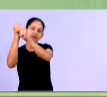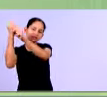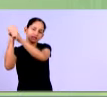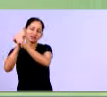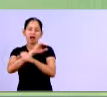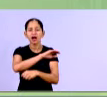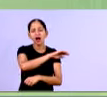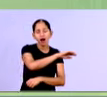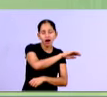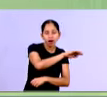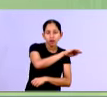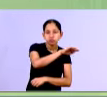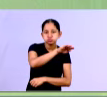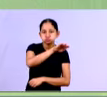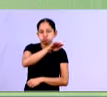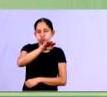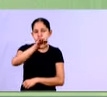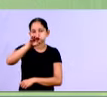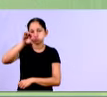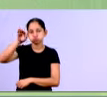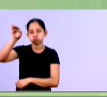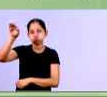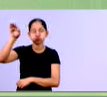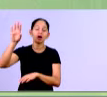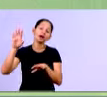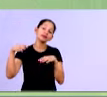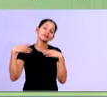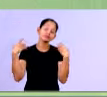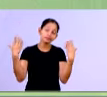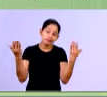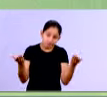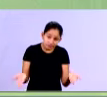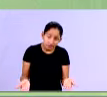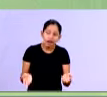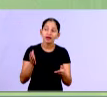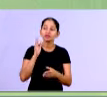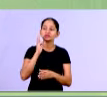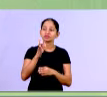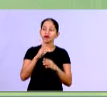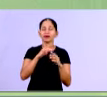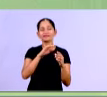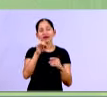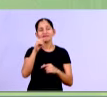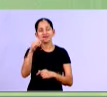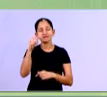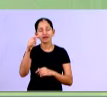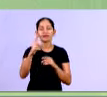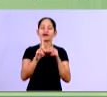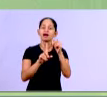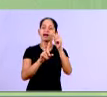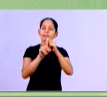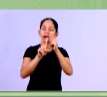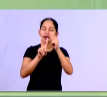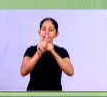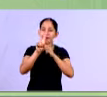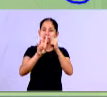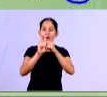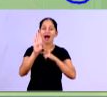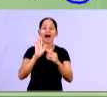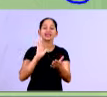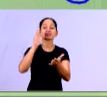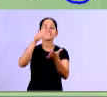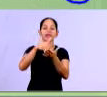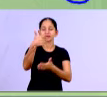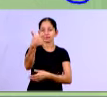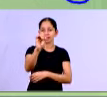já está 1.200. Final do quarto mês, já acrescentou R$400. Ou seja, no final do 10º